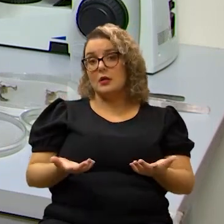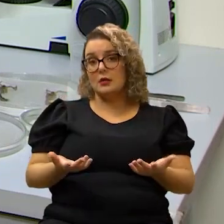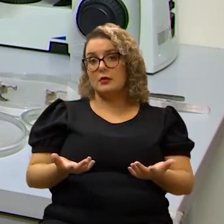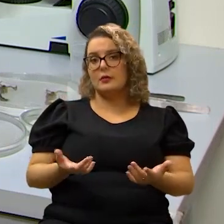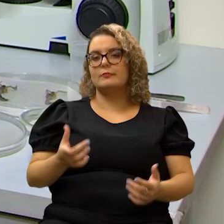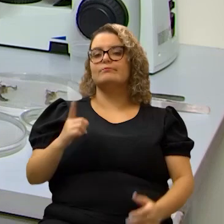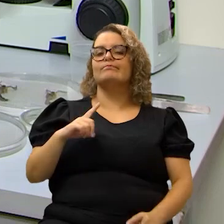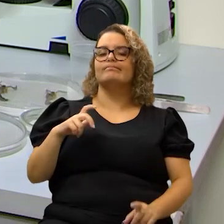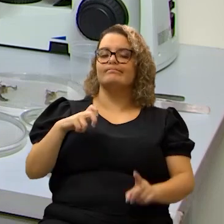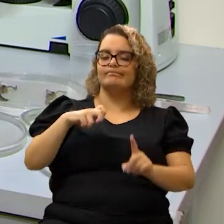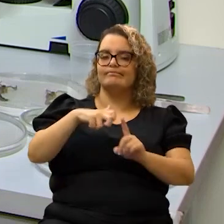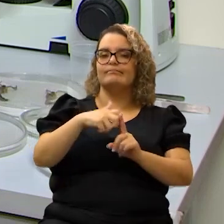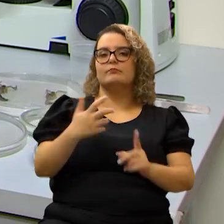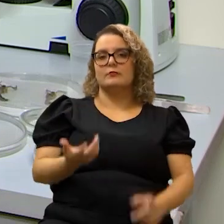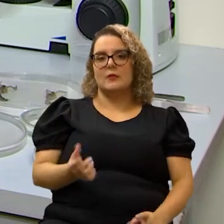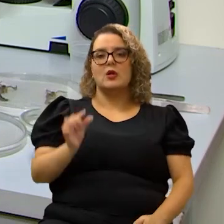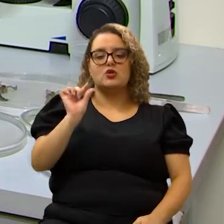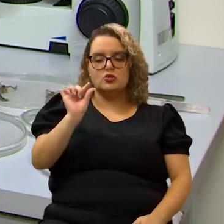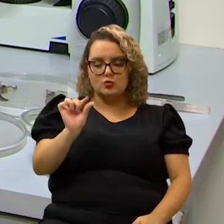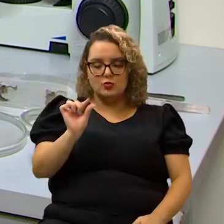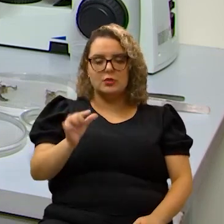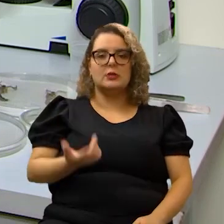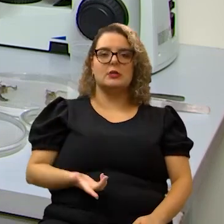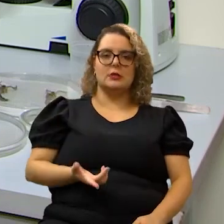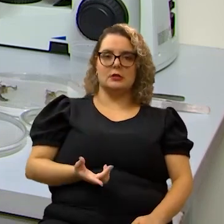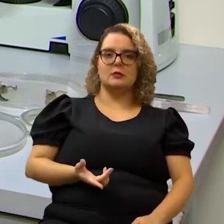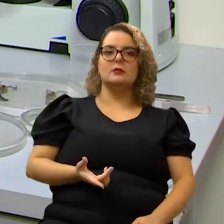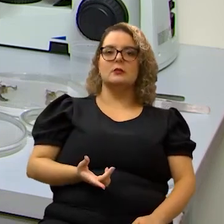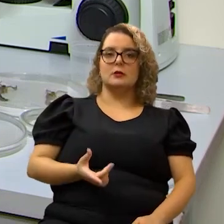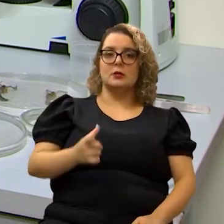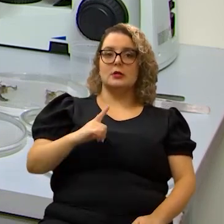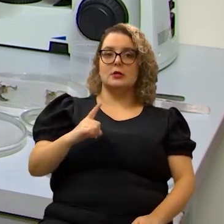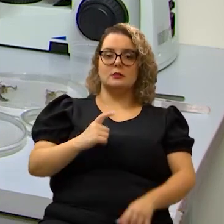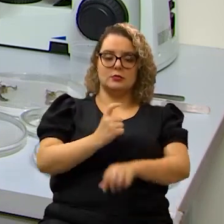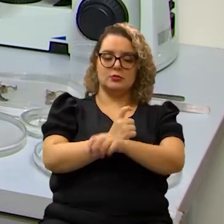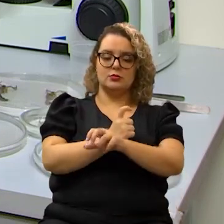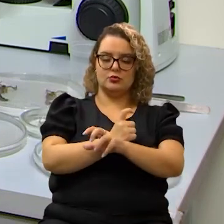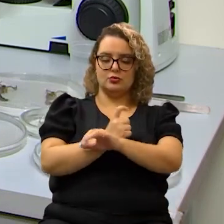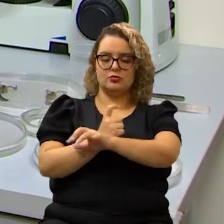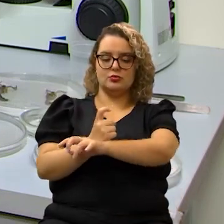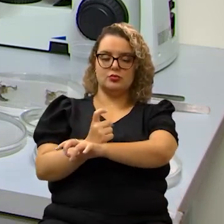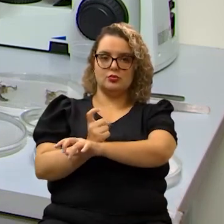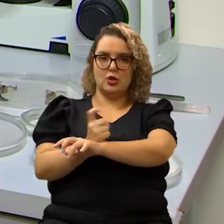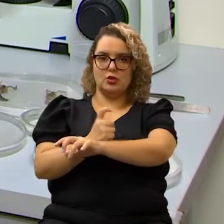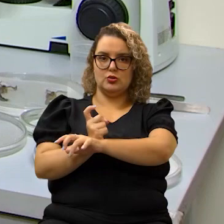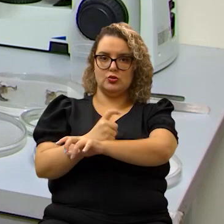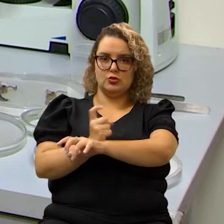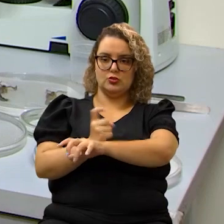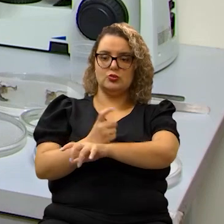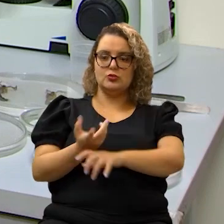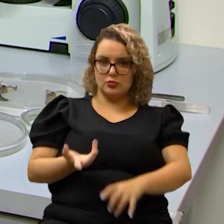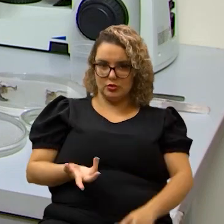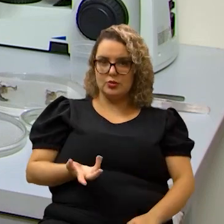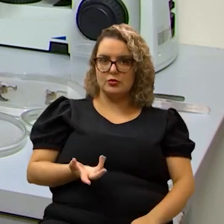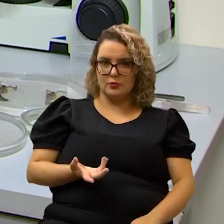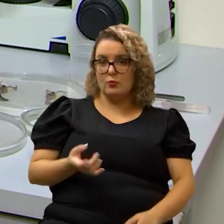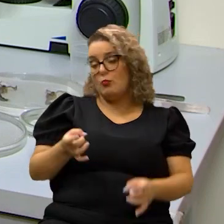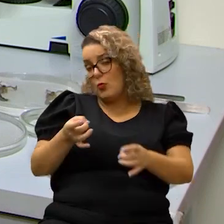maior, e aí ele vai causando acidente desde pequenininho. Ele estando com o ferrãozinho dele